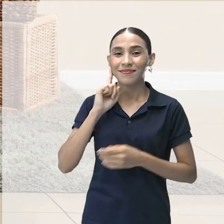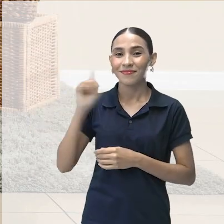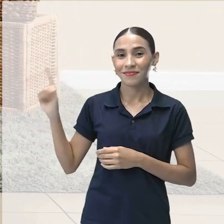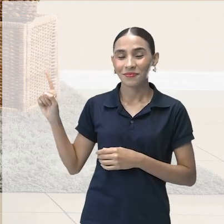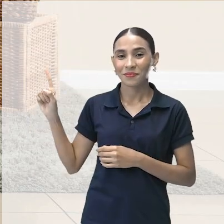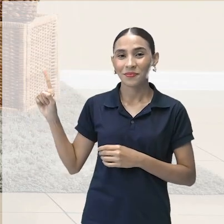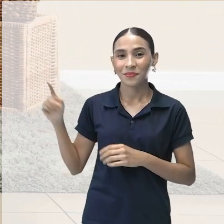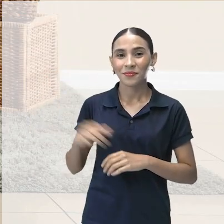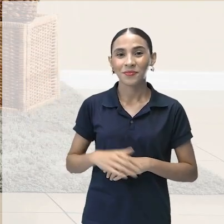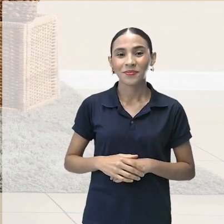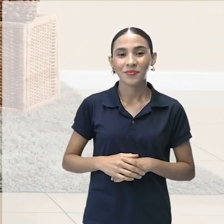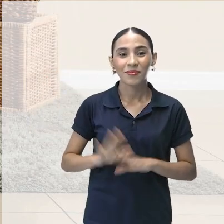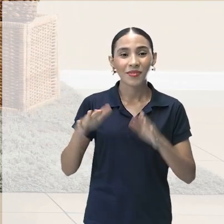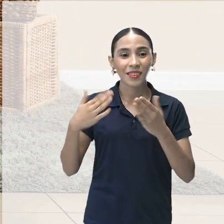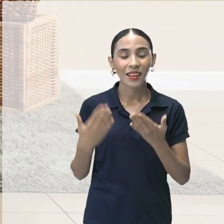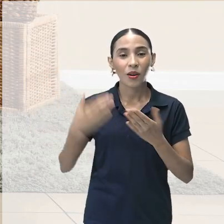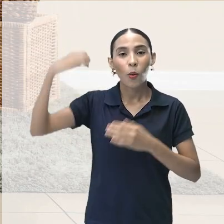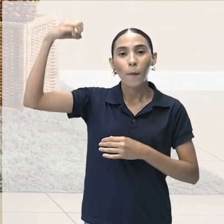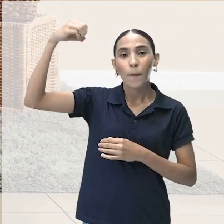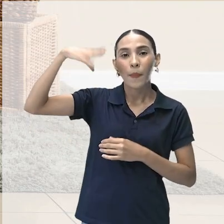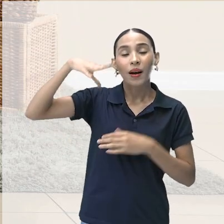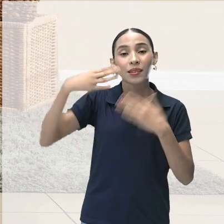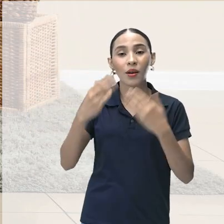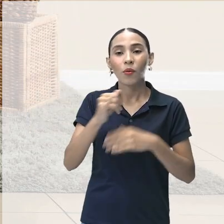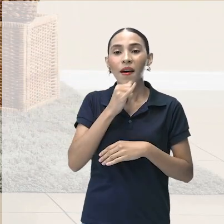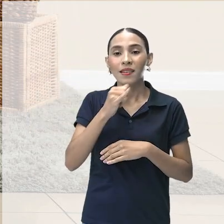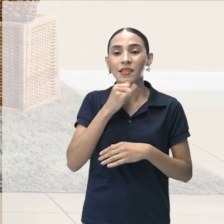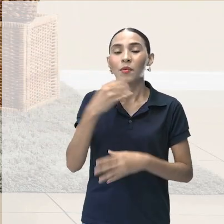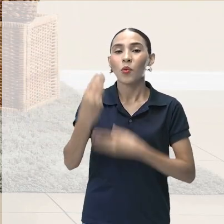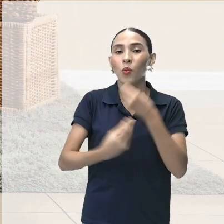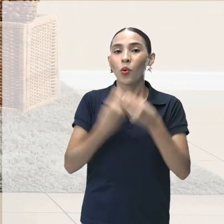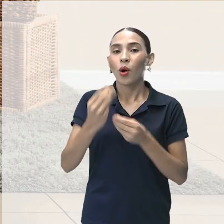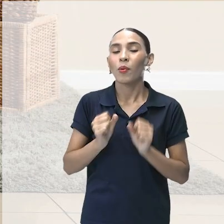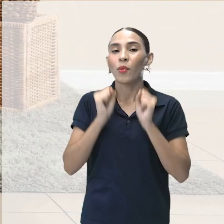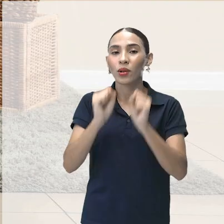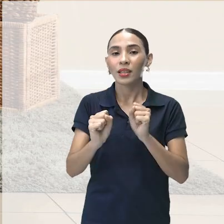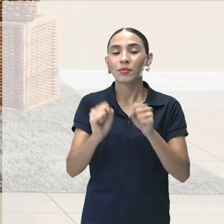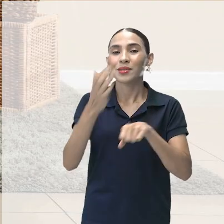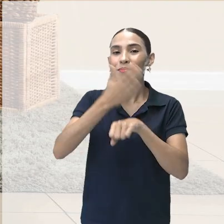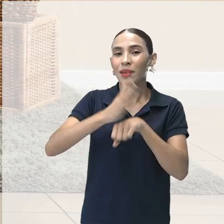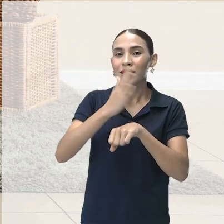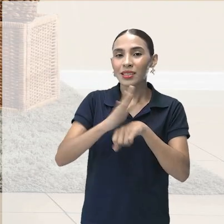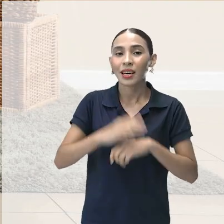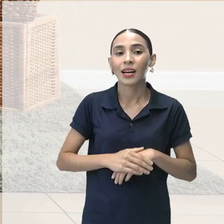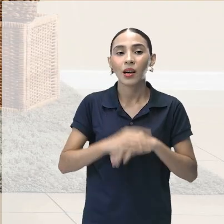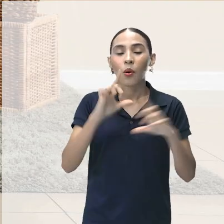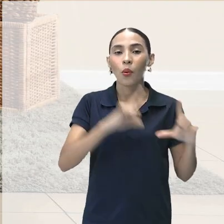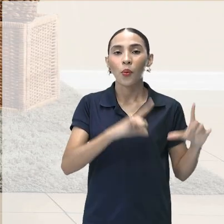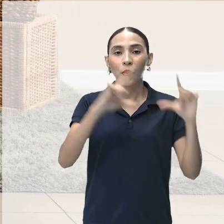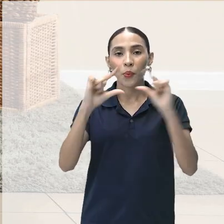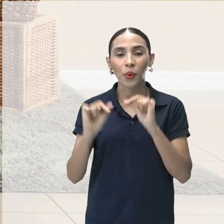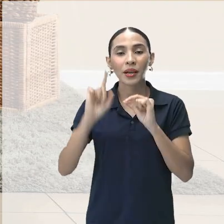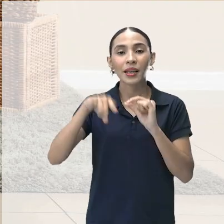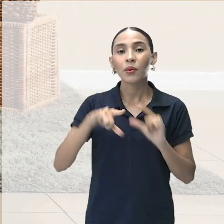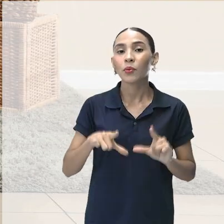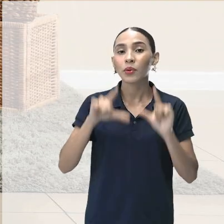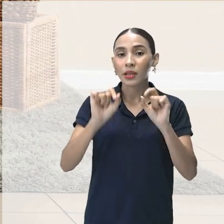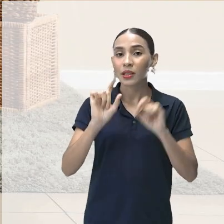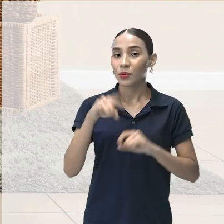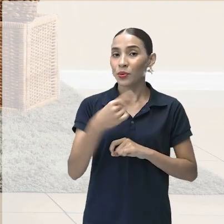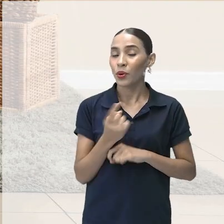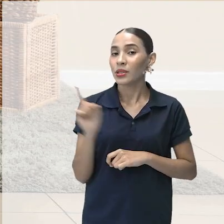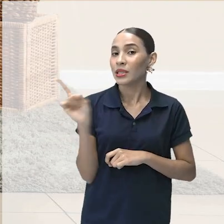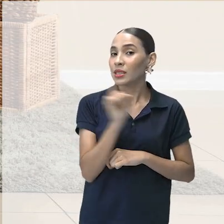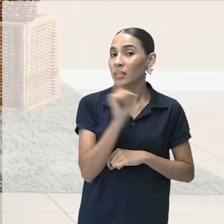Acendida a luz, esse foi um exemplo, então, de como podemos colocar em prática o reduzir, que é o quê? Quando nós